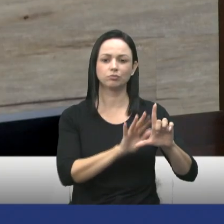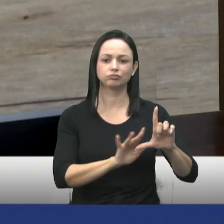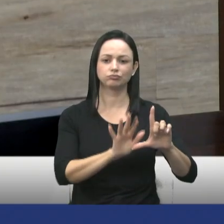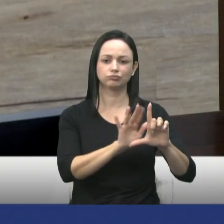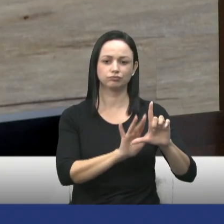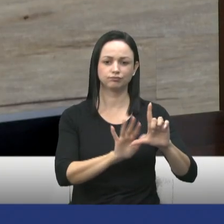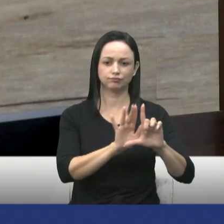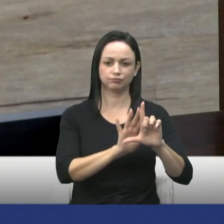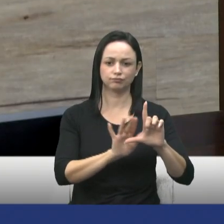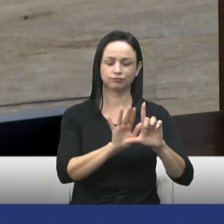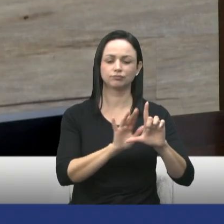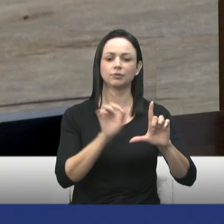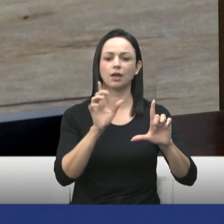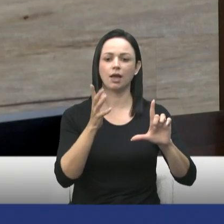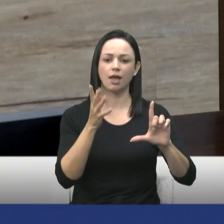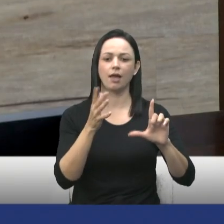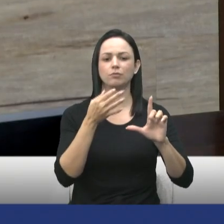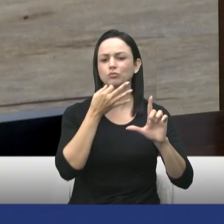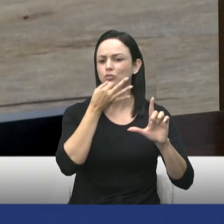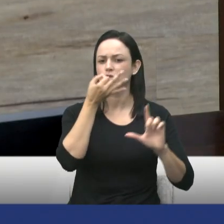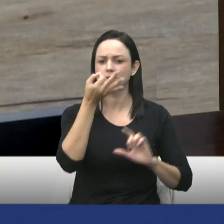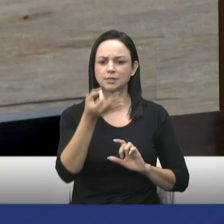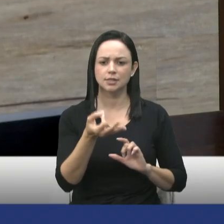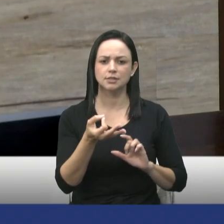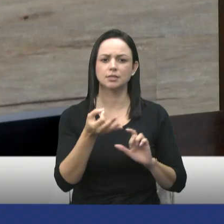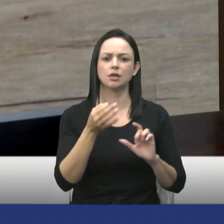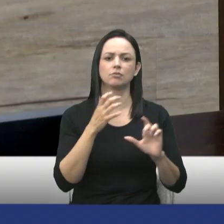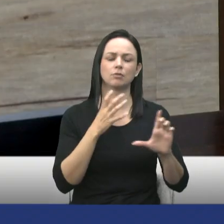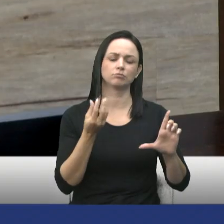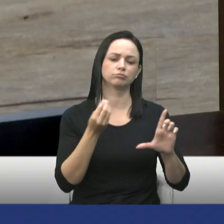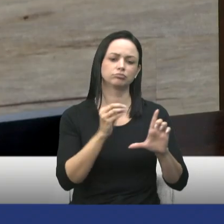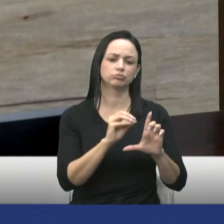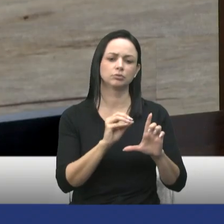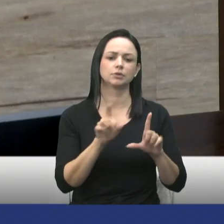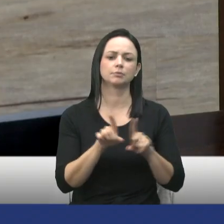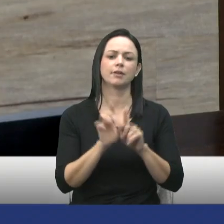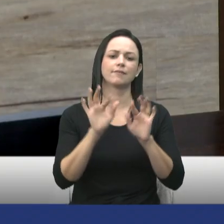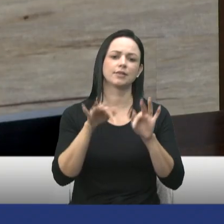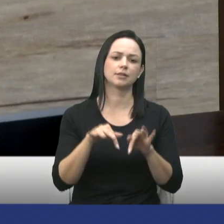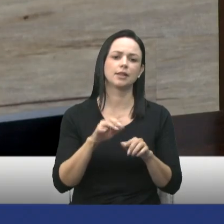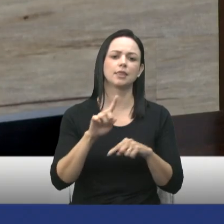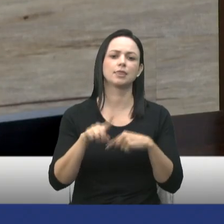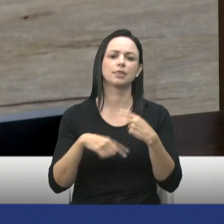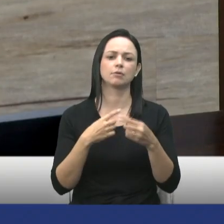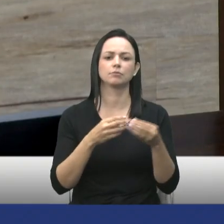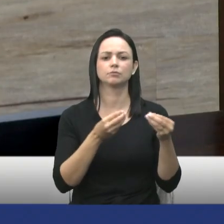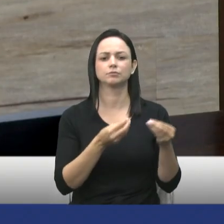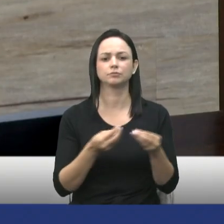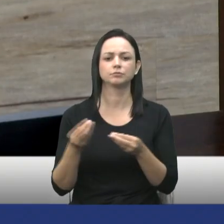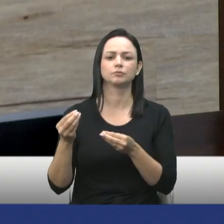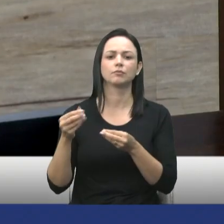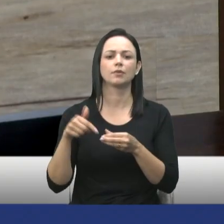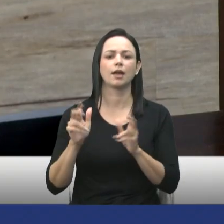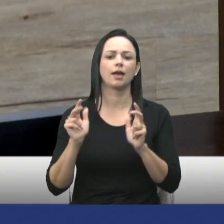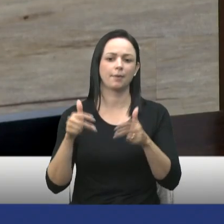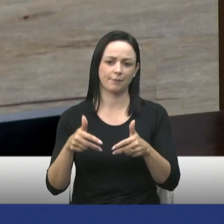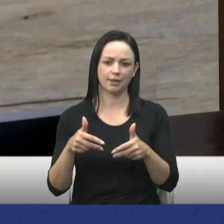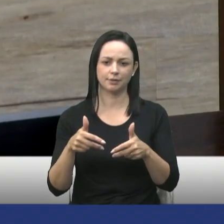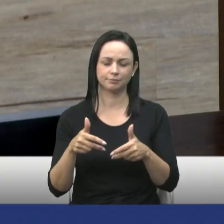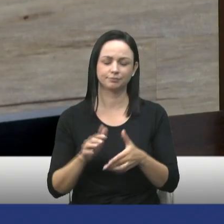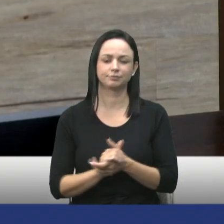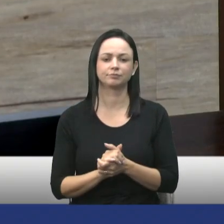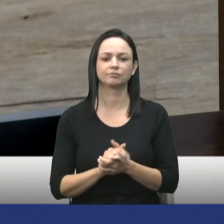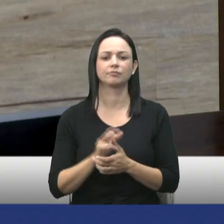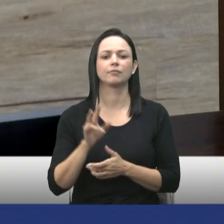queira fazer sugestão, ainda vai estar aberto, para ser finalizado e depois então encaminhado para a Câmara, que aí sim vai